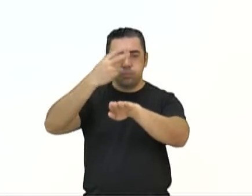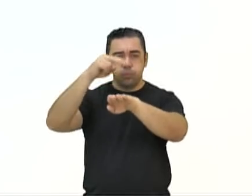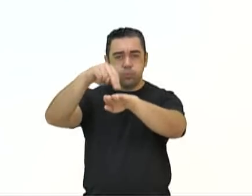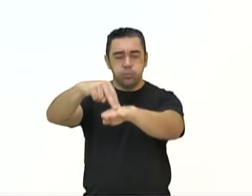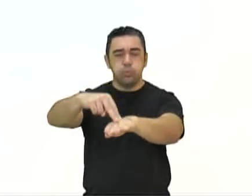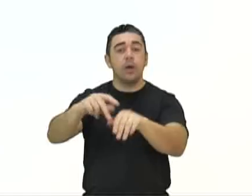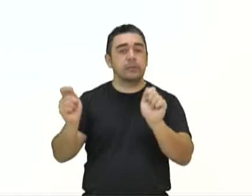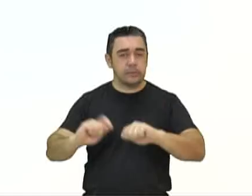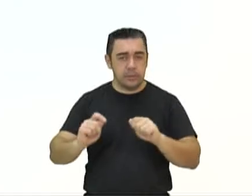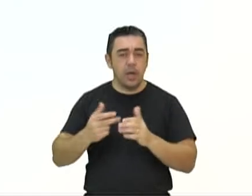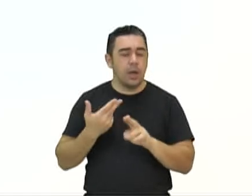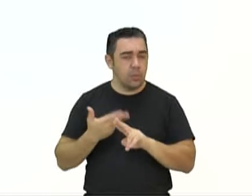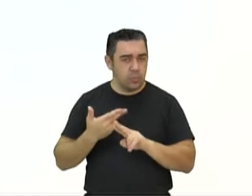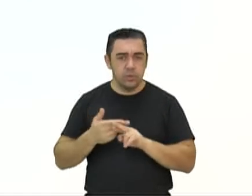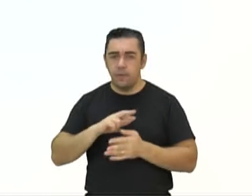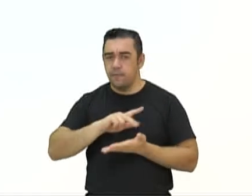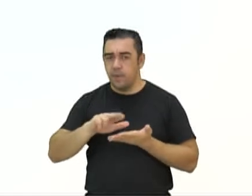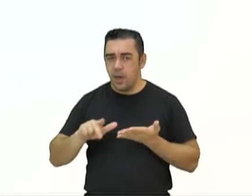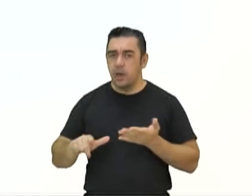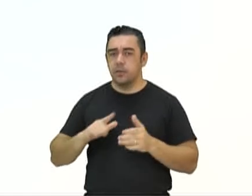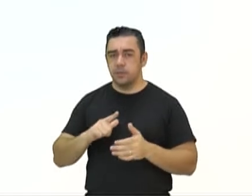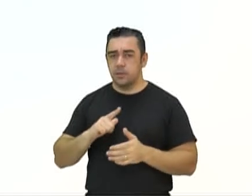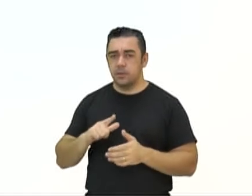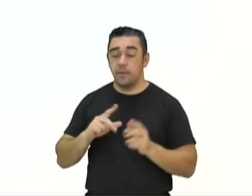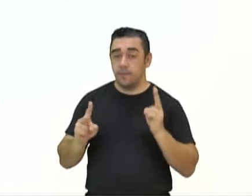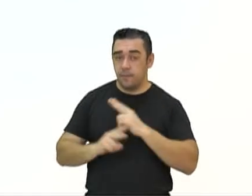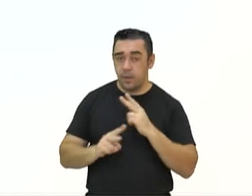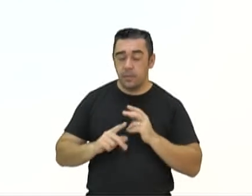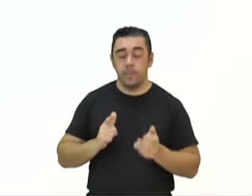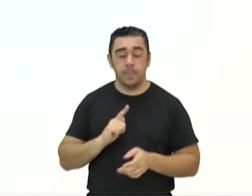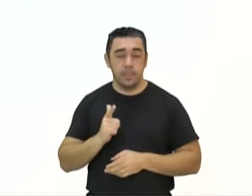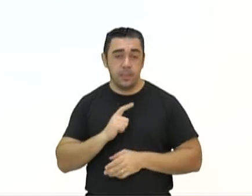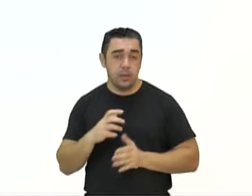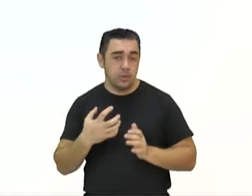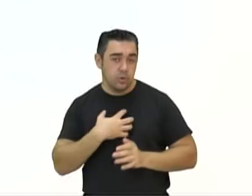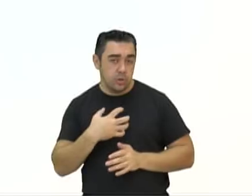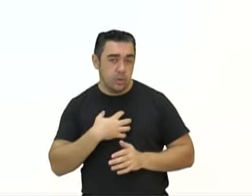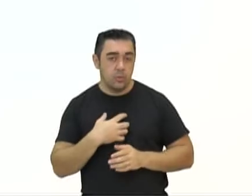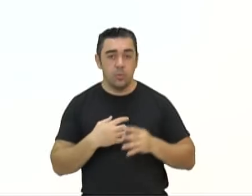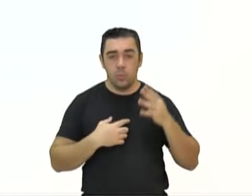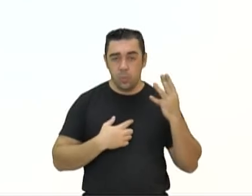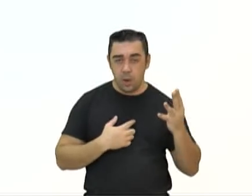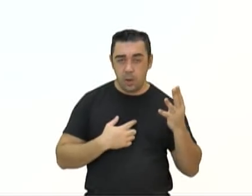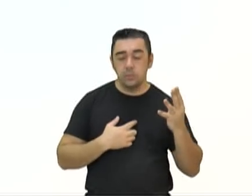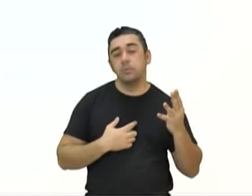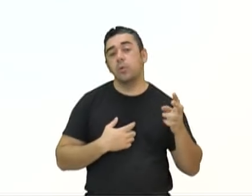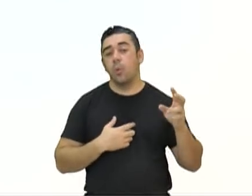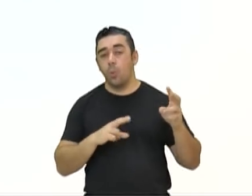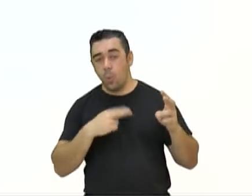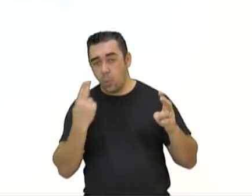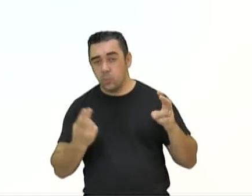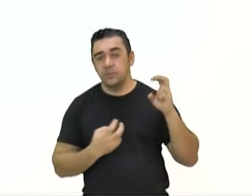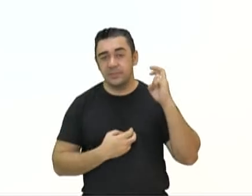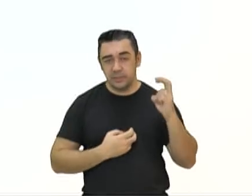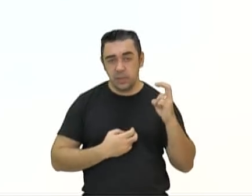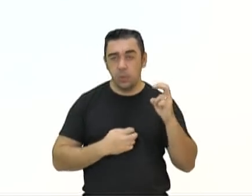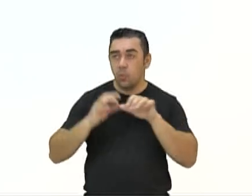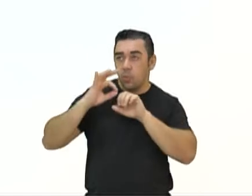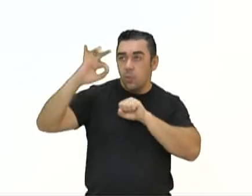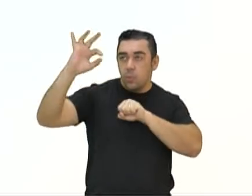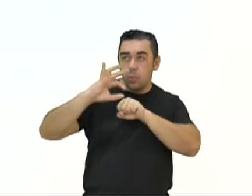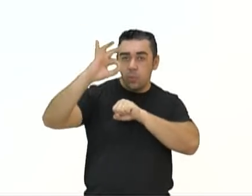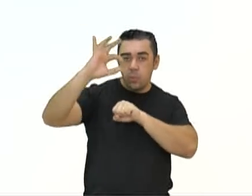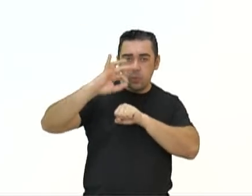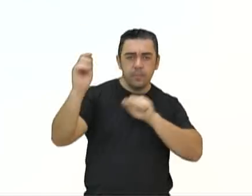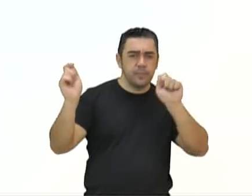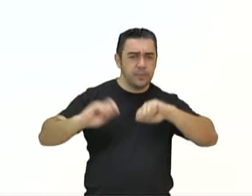em amplas faixas de vento. Existem modelos de 4 e 5 linhas. Podem ficar longos períodos